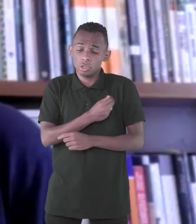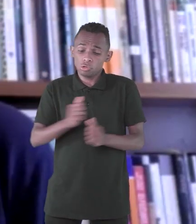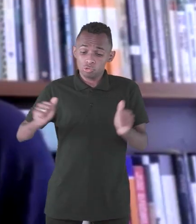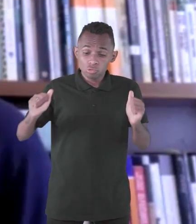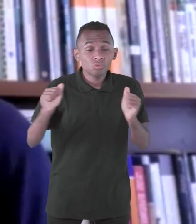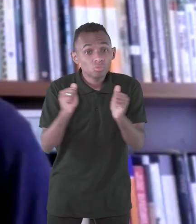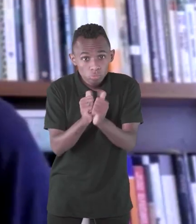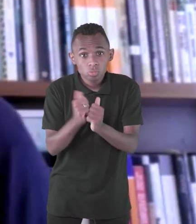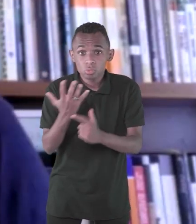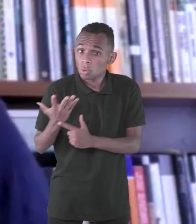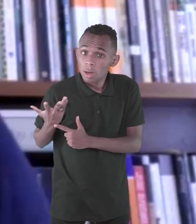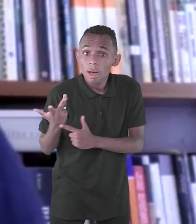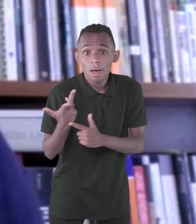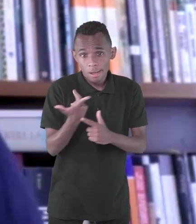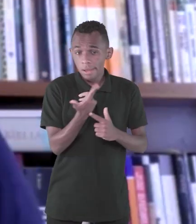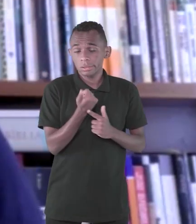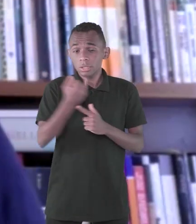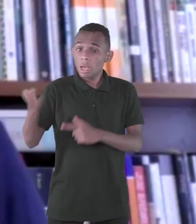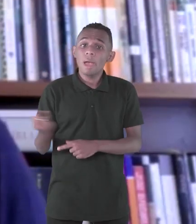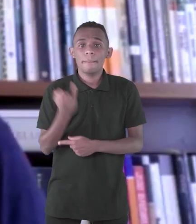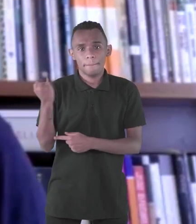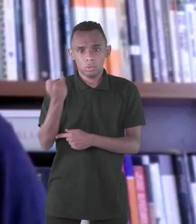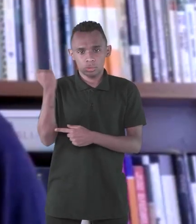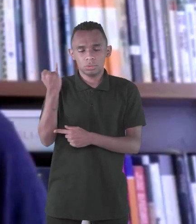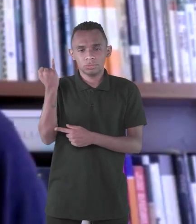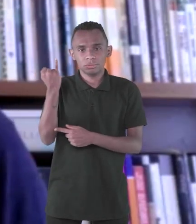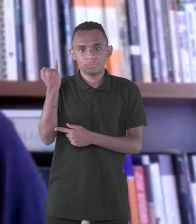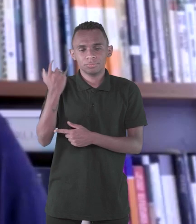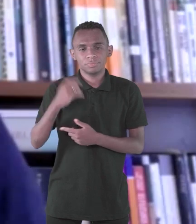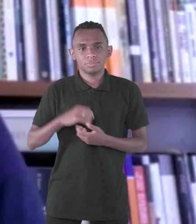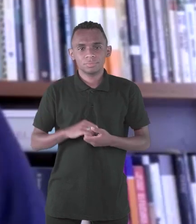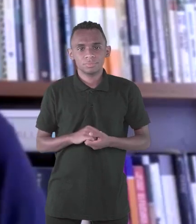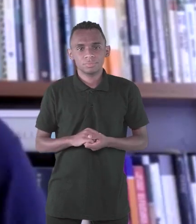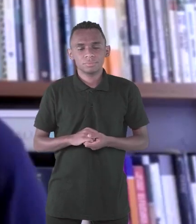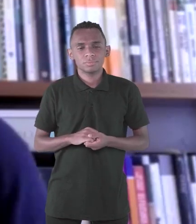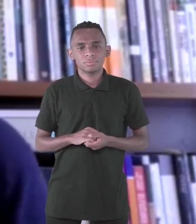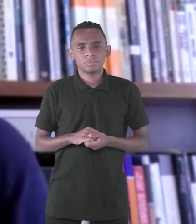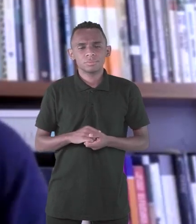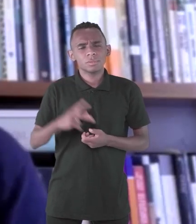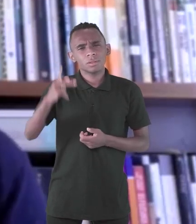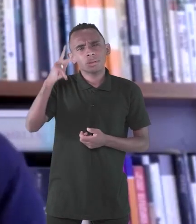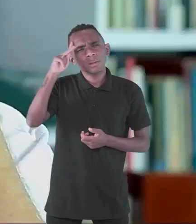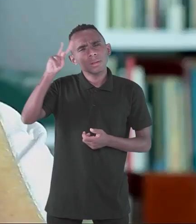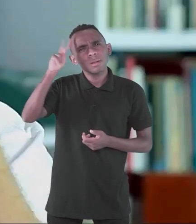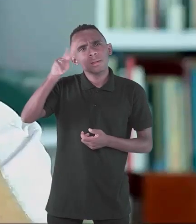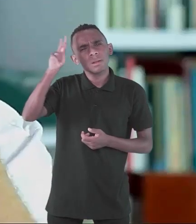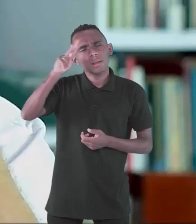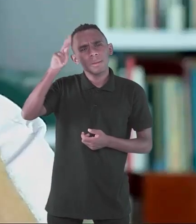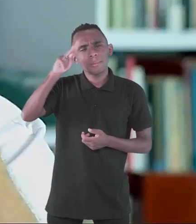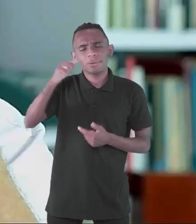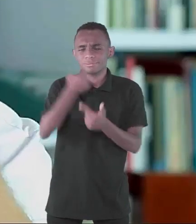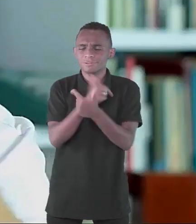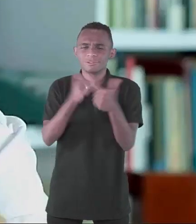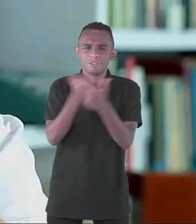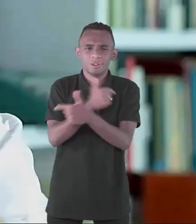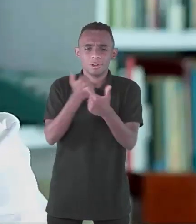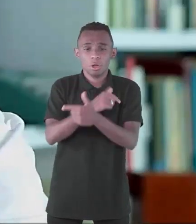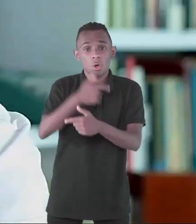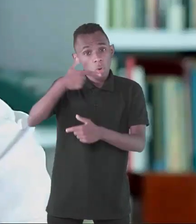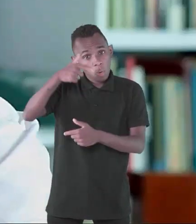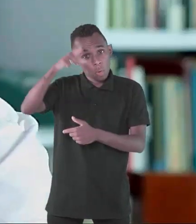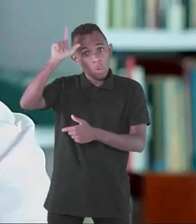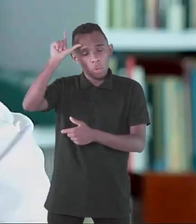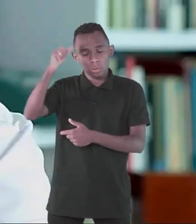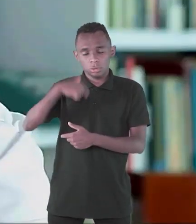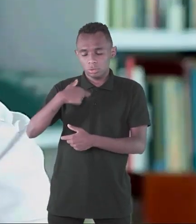ao lado da arte, trazendo arte para tudo isso, né? Que legal. Então, me fez lembrar aqui uma coisa engraçada. Ontem eu